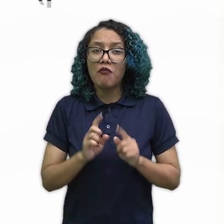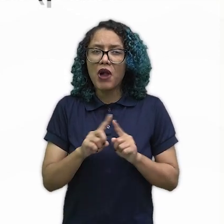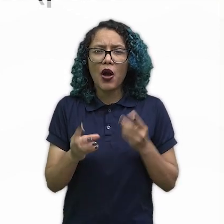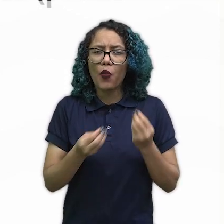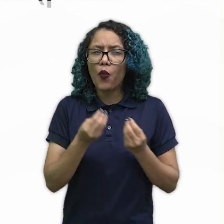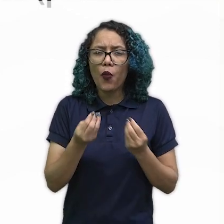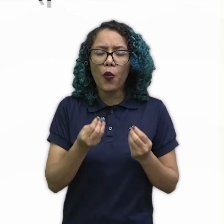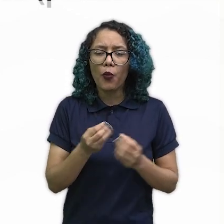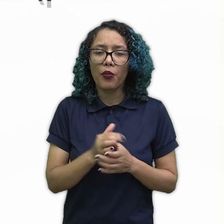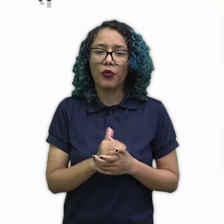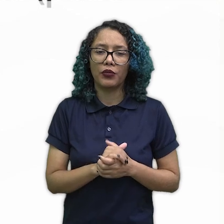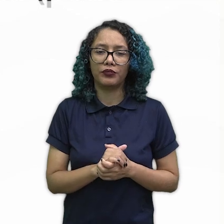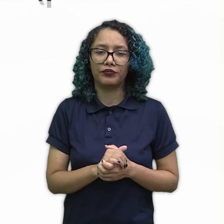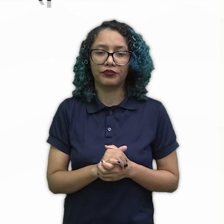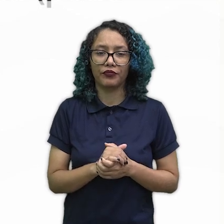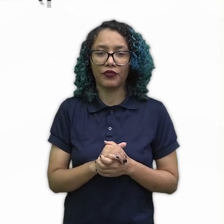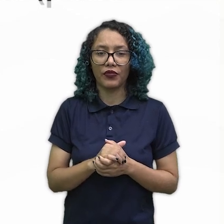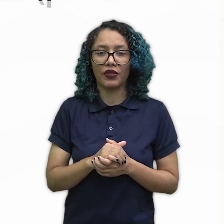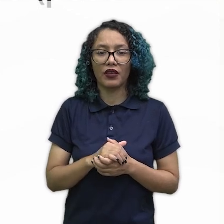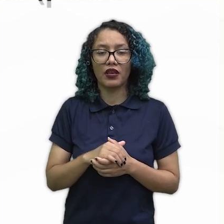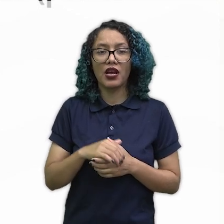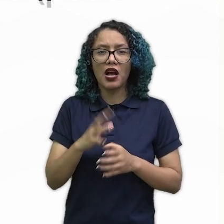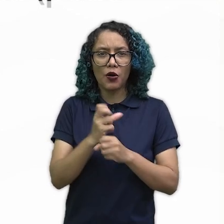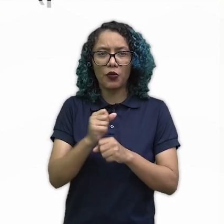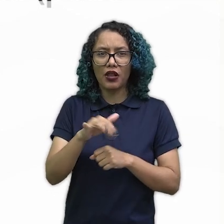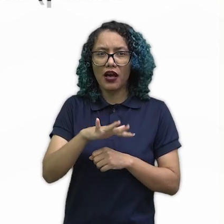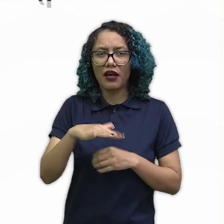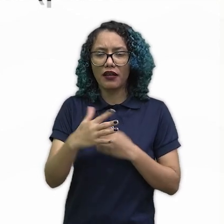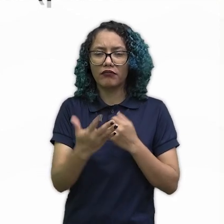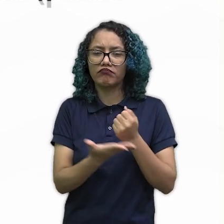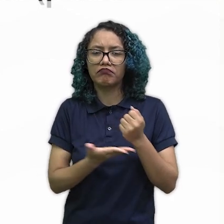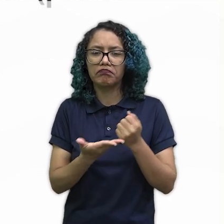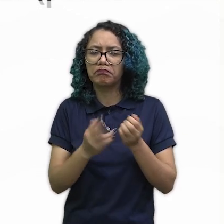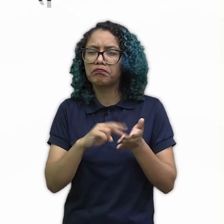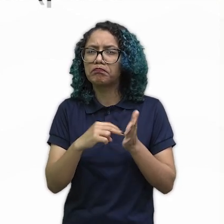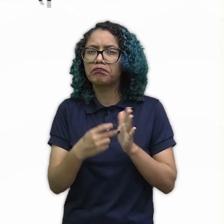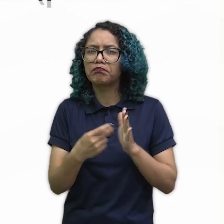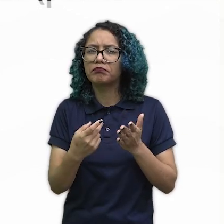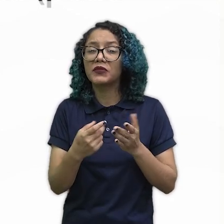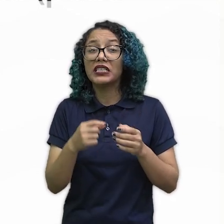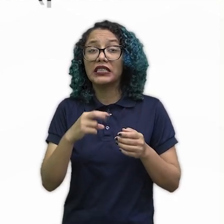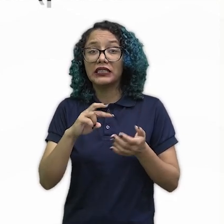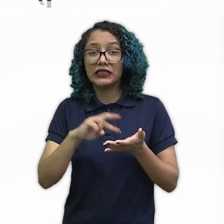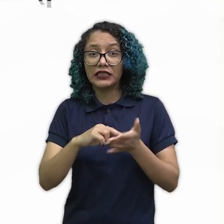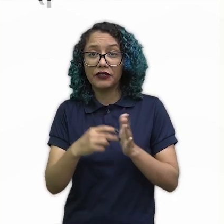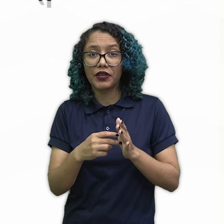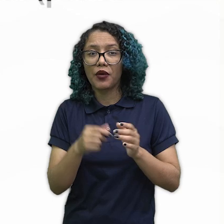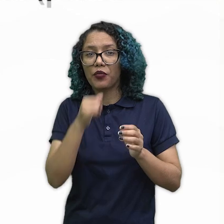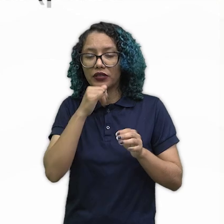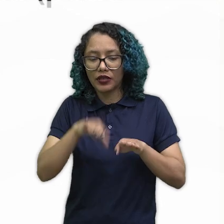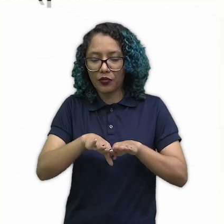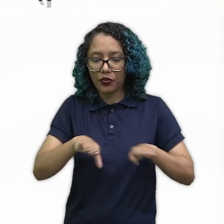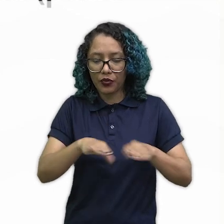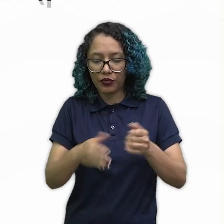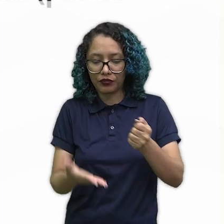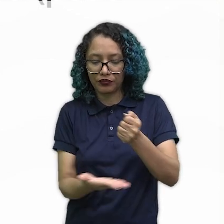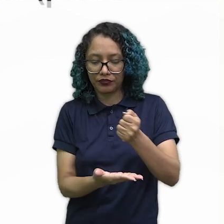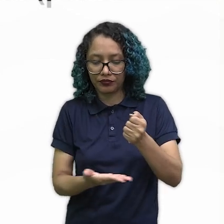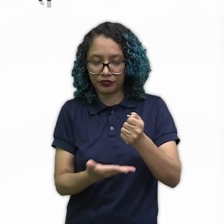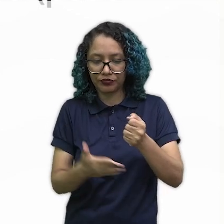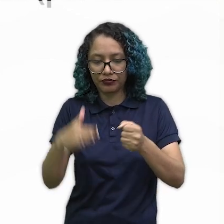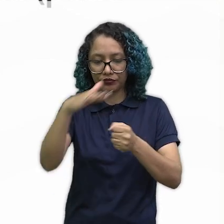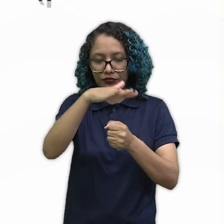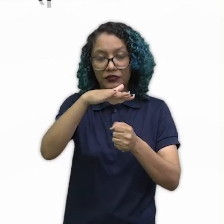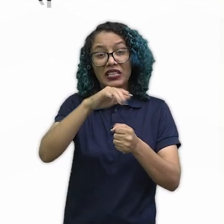professora? Calculando a área da base. O que é calcular a área da base? Você vai calcular, então, o chão, né? No caso, tem dois, né? Porque eu posso virar